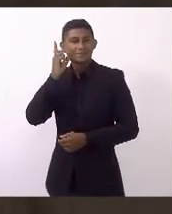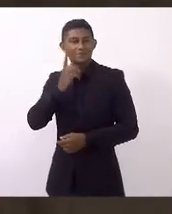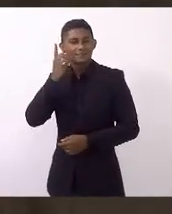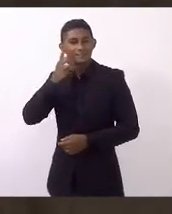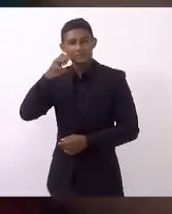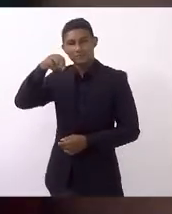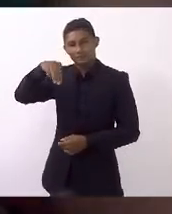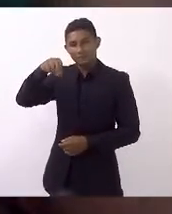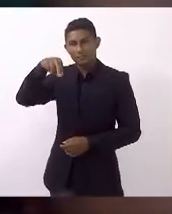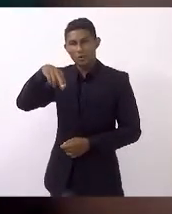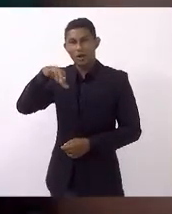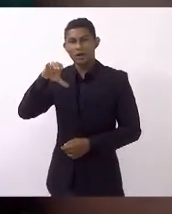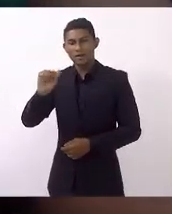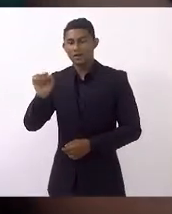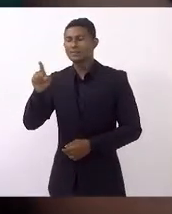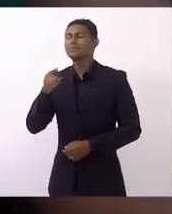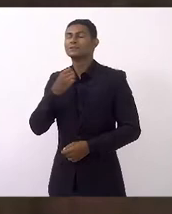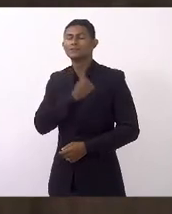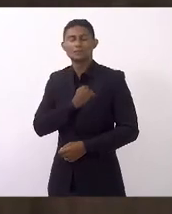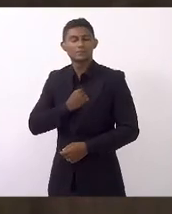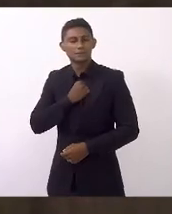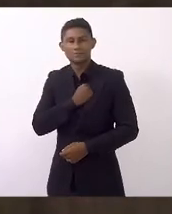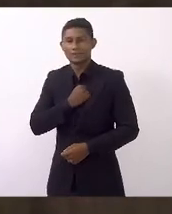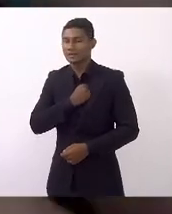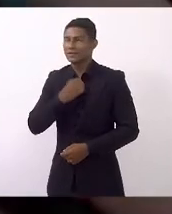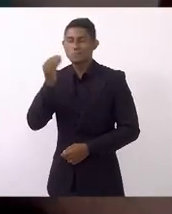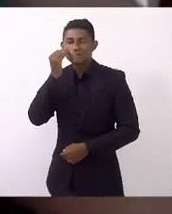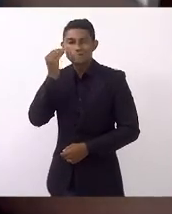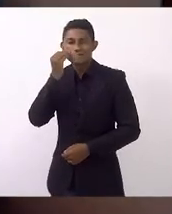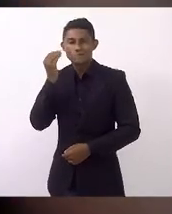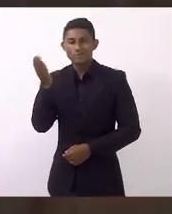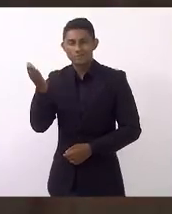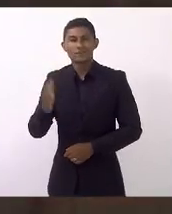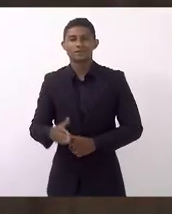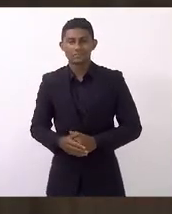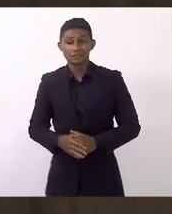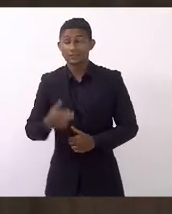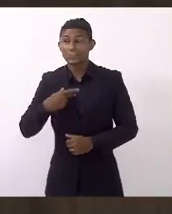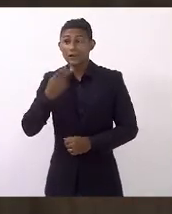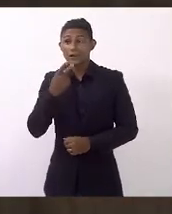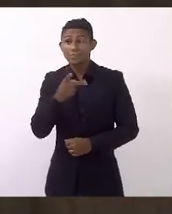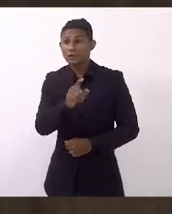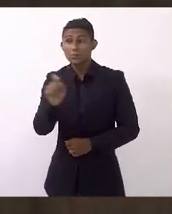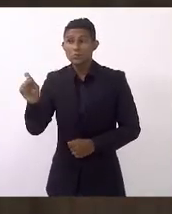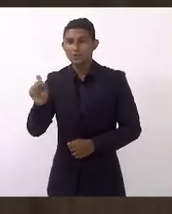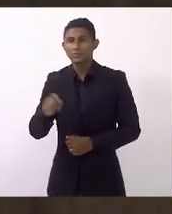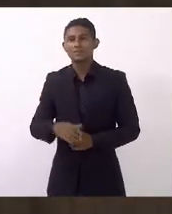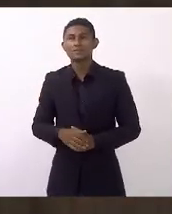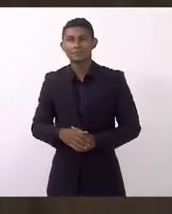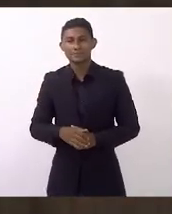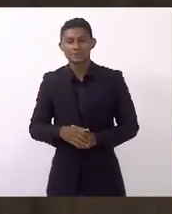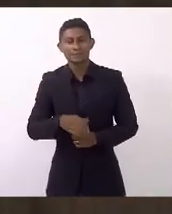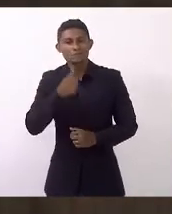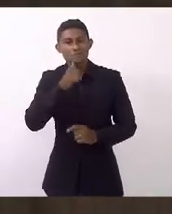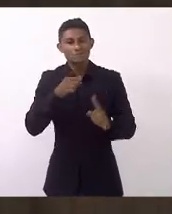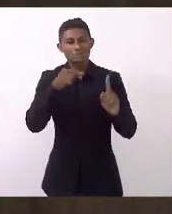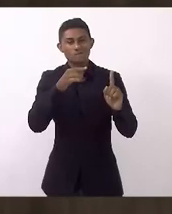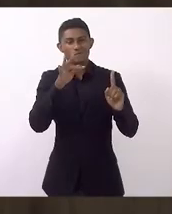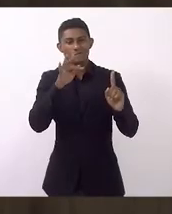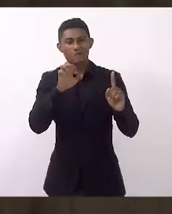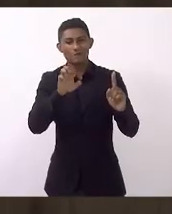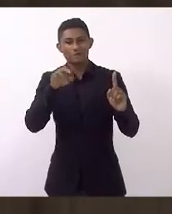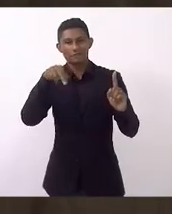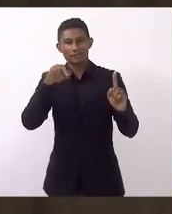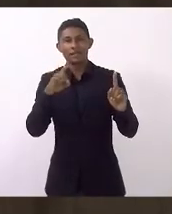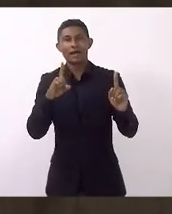Francisco, estou com saudade dela. Beijo, Mônica. E dizer, Mônica, que ó, a nossa imortal Fernanda Montenegro, tive